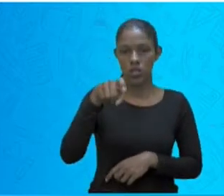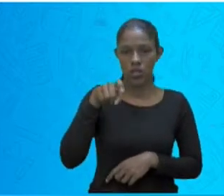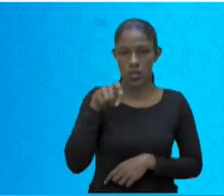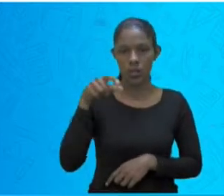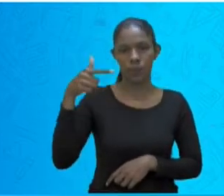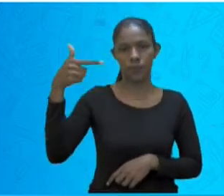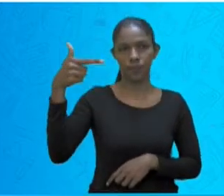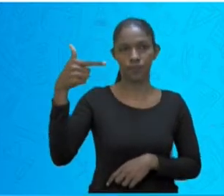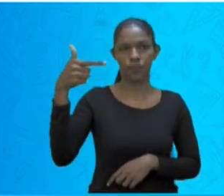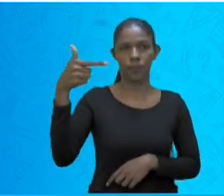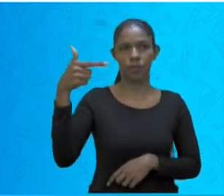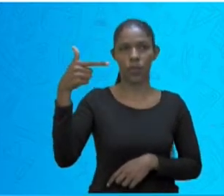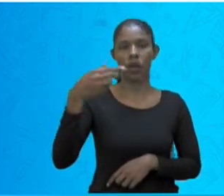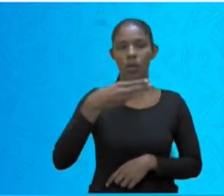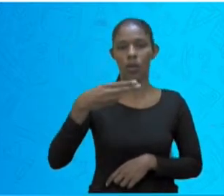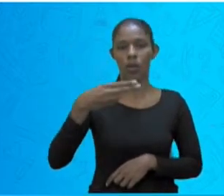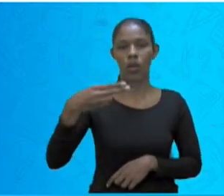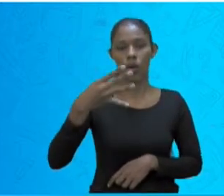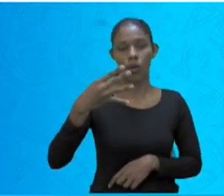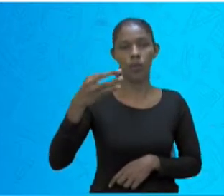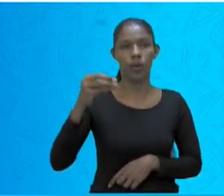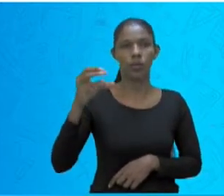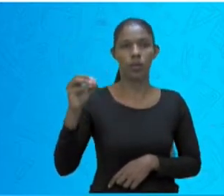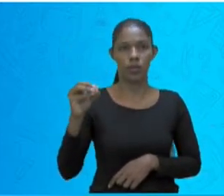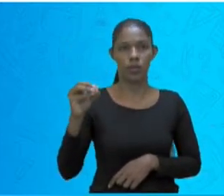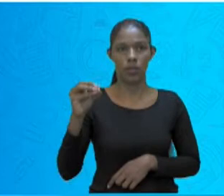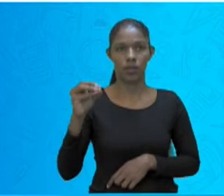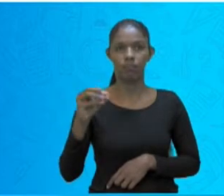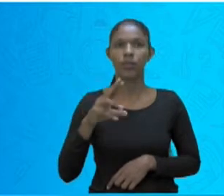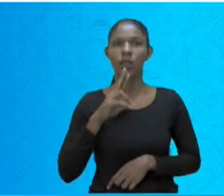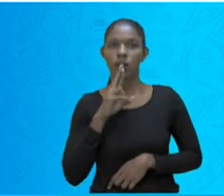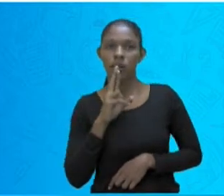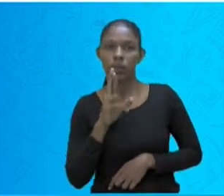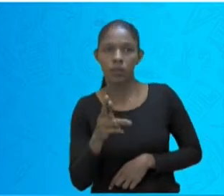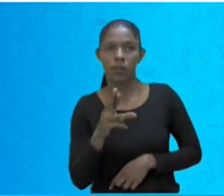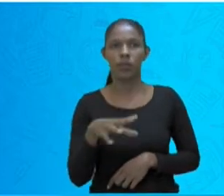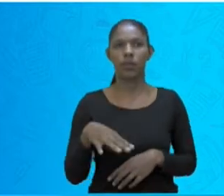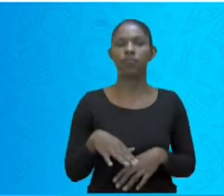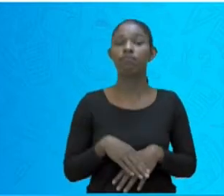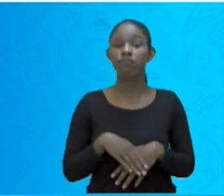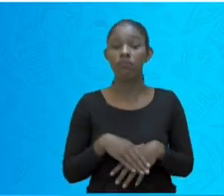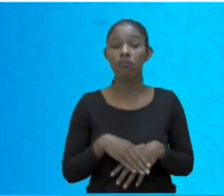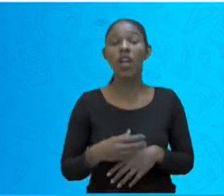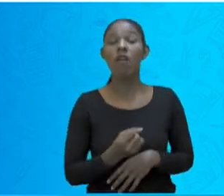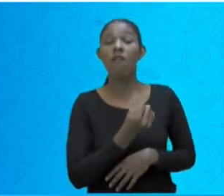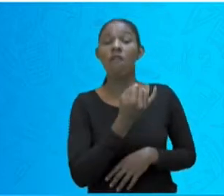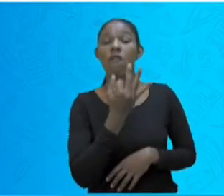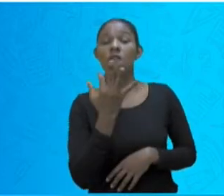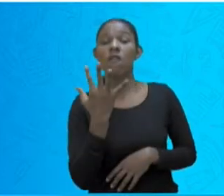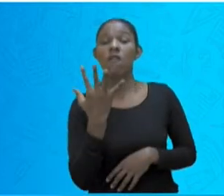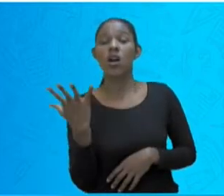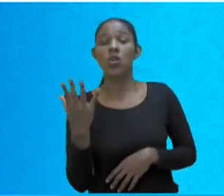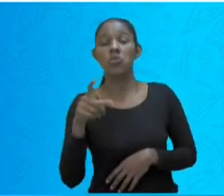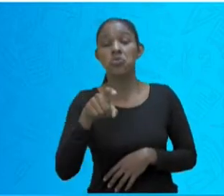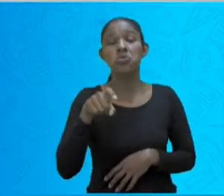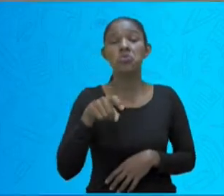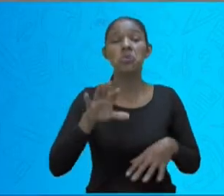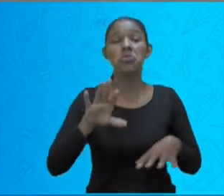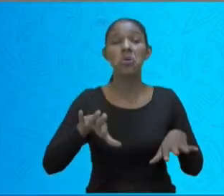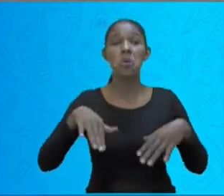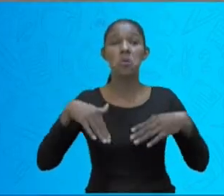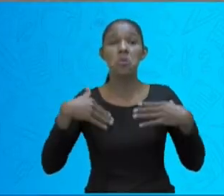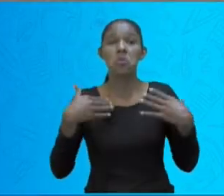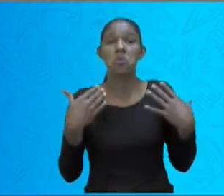seguir. Quais são os valores de x que tornam essa sentença verdadeira? A primeira coisa que eu tenho que fazer